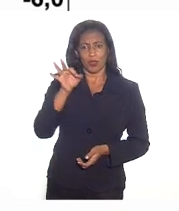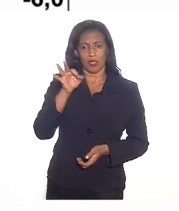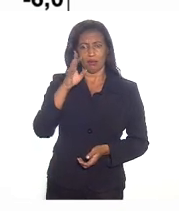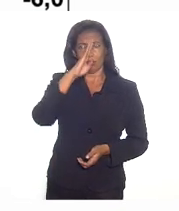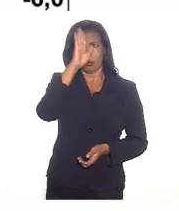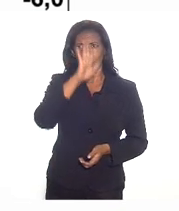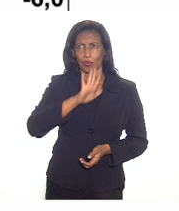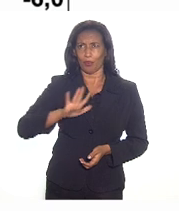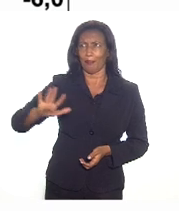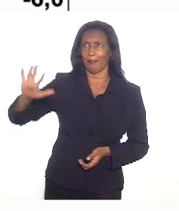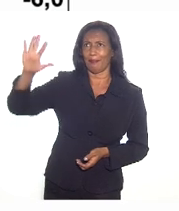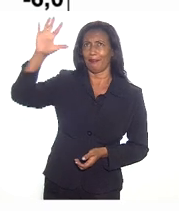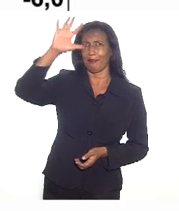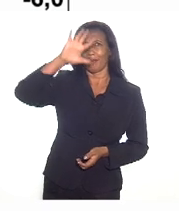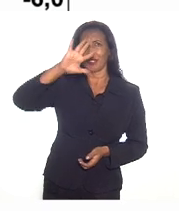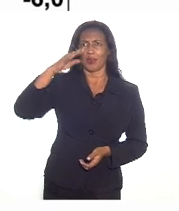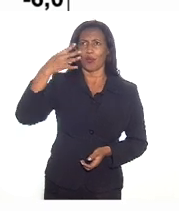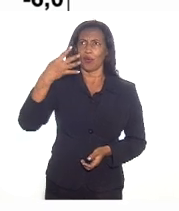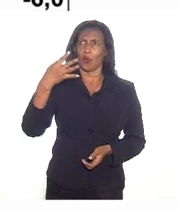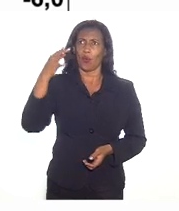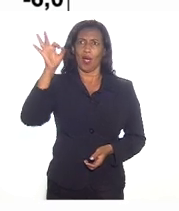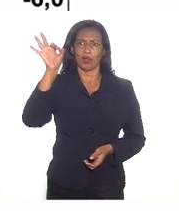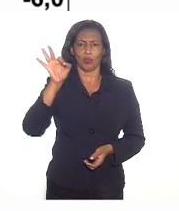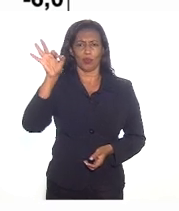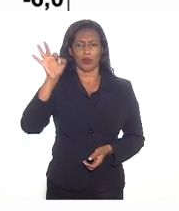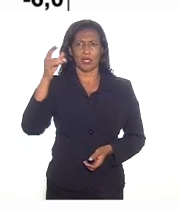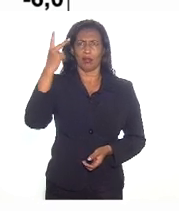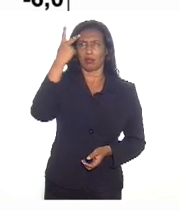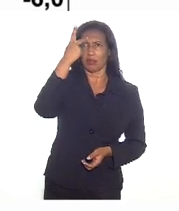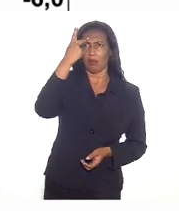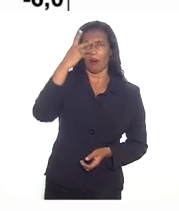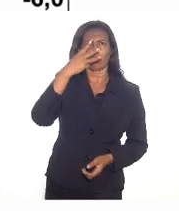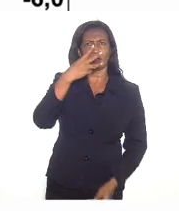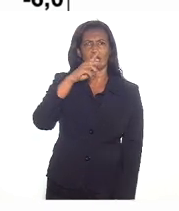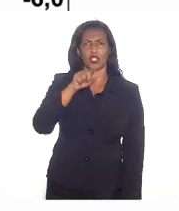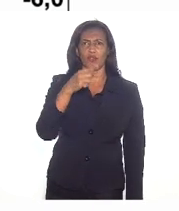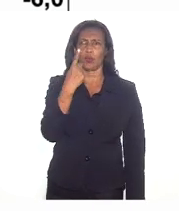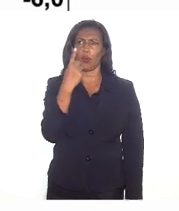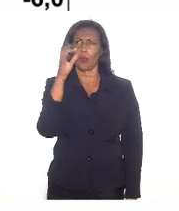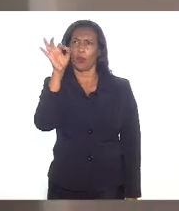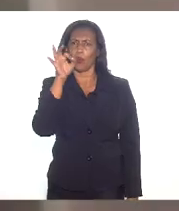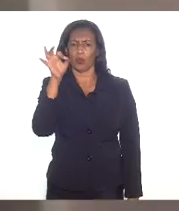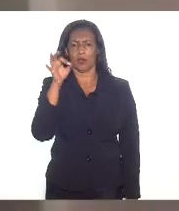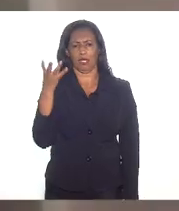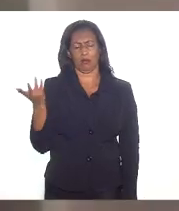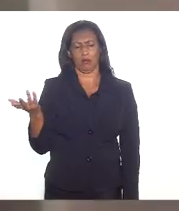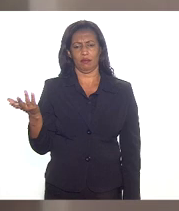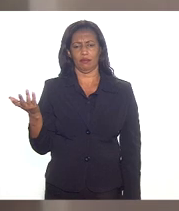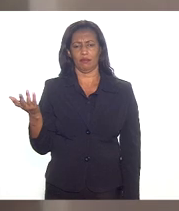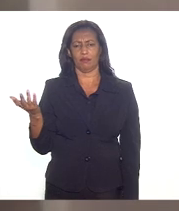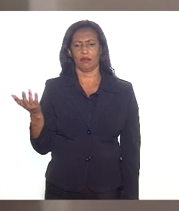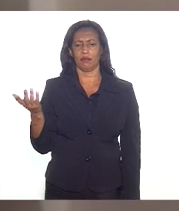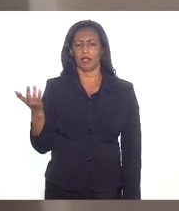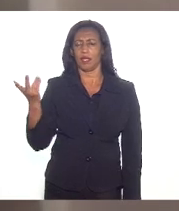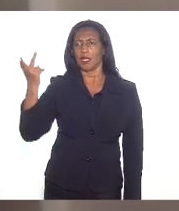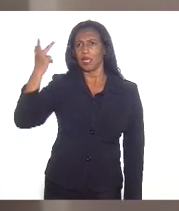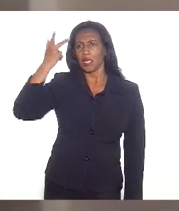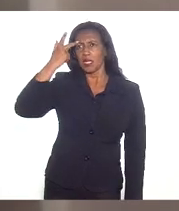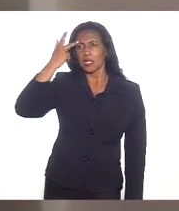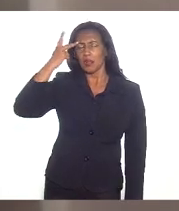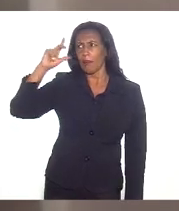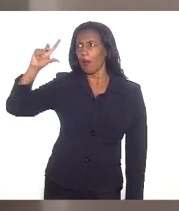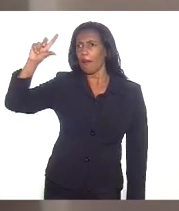foi de 4,3%, São Paulo 3,1%. E a cidade de São Paulo também perdeu muito